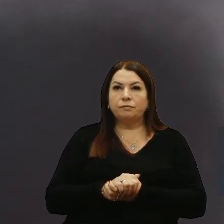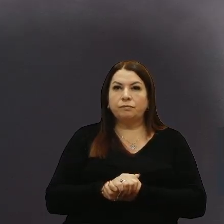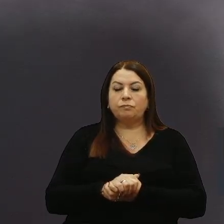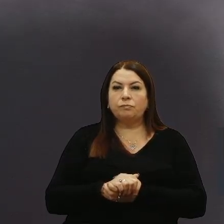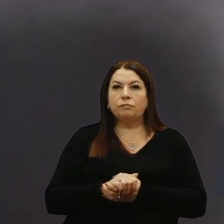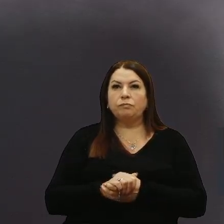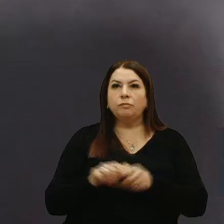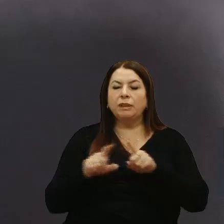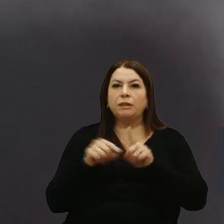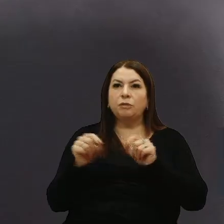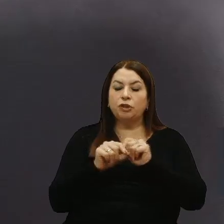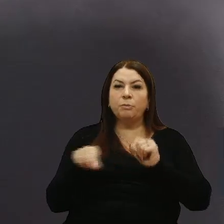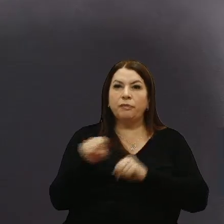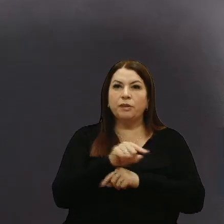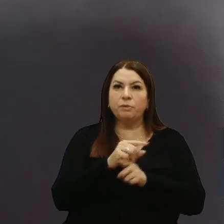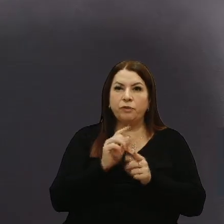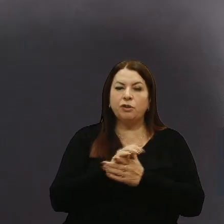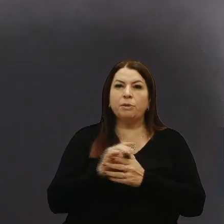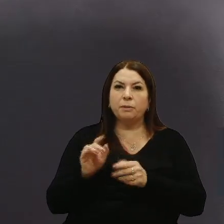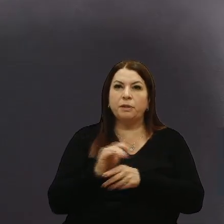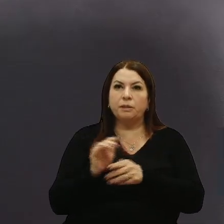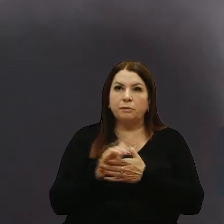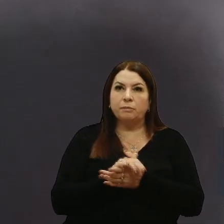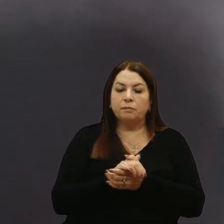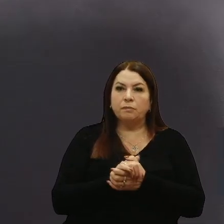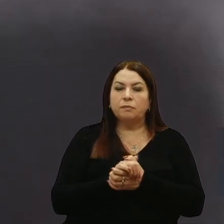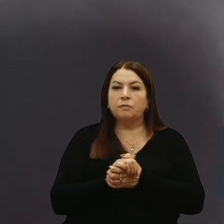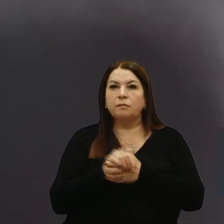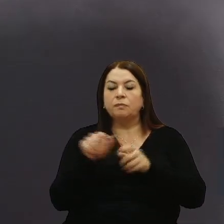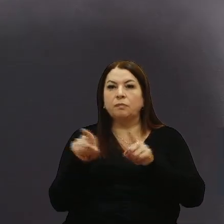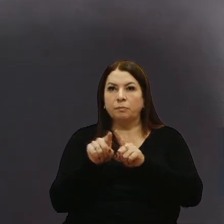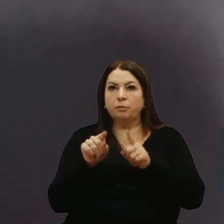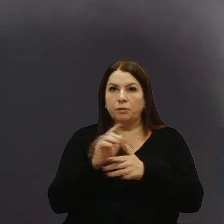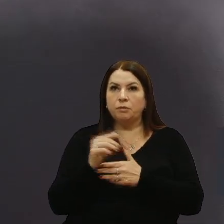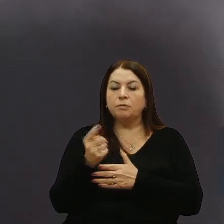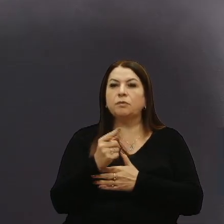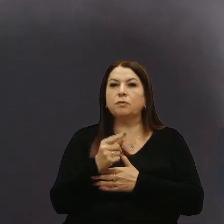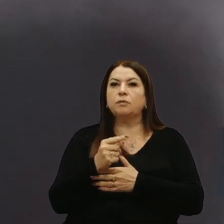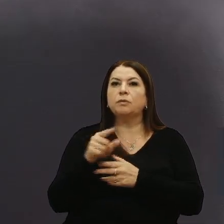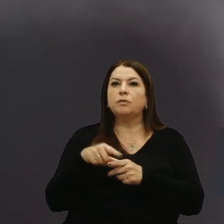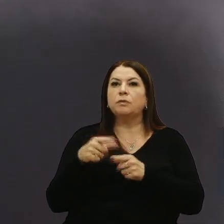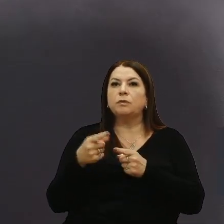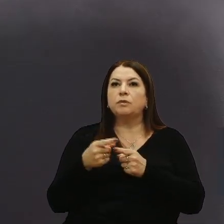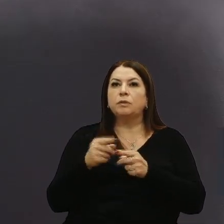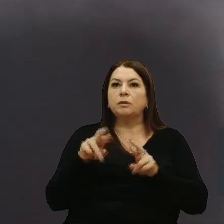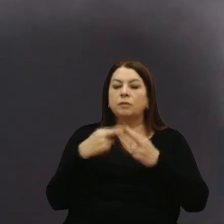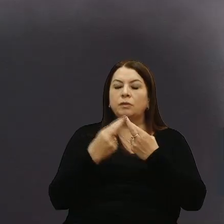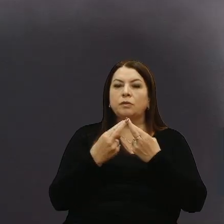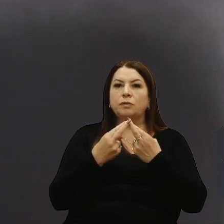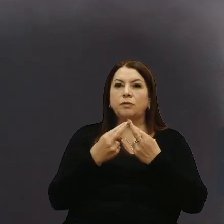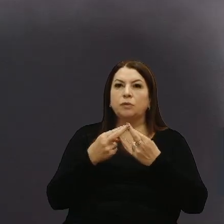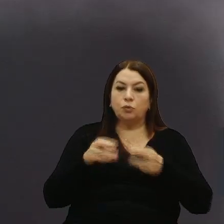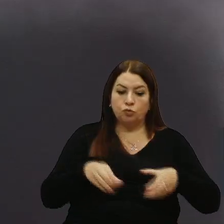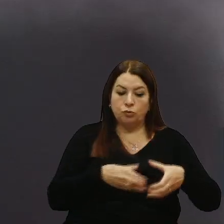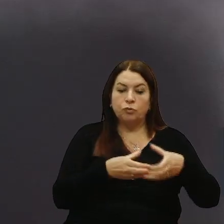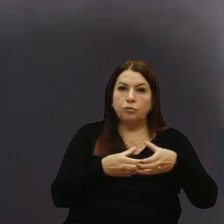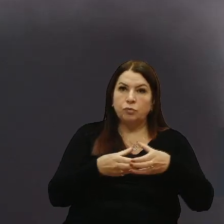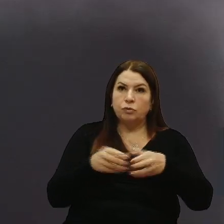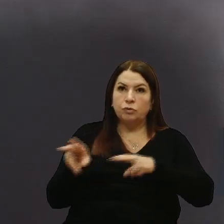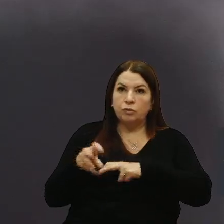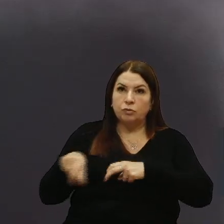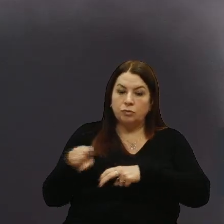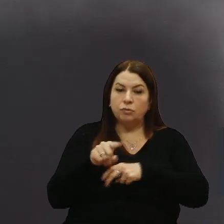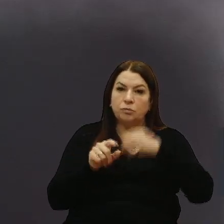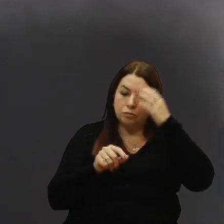do que foi feito no SAMAI nos últimos anos, né, 300 quilômetros de extensões de rede no interior, né,